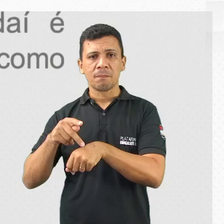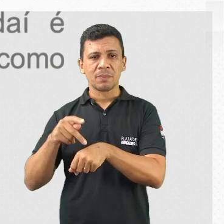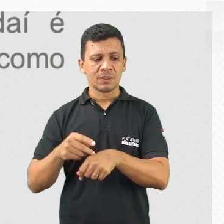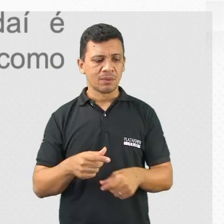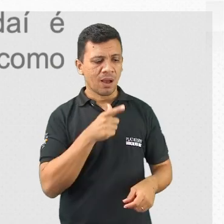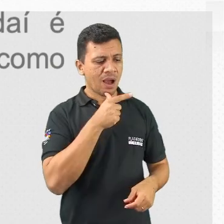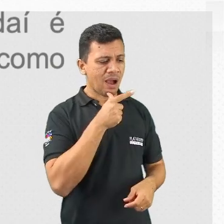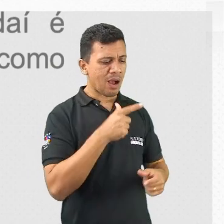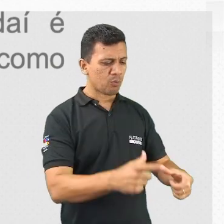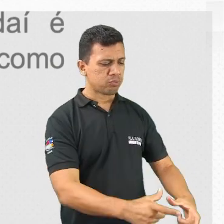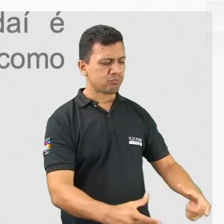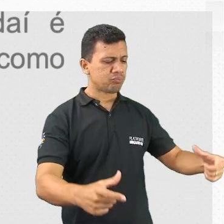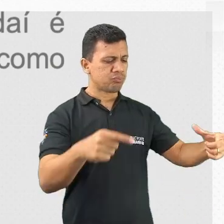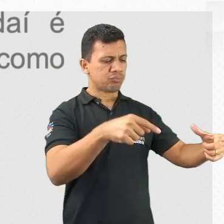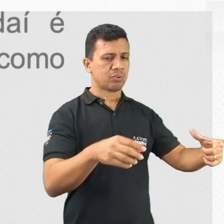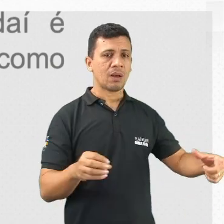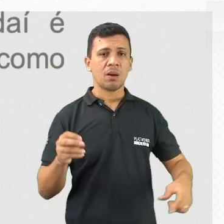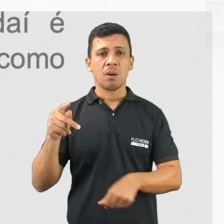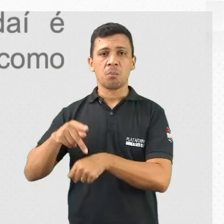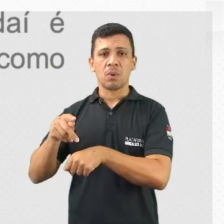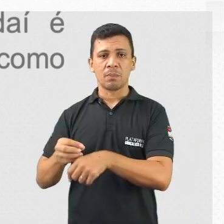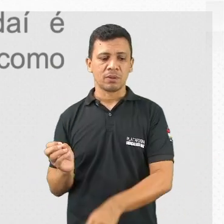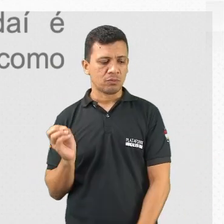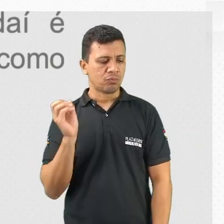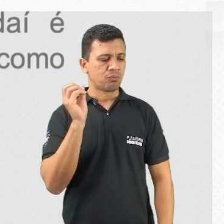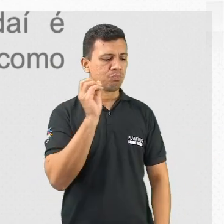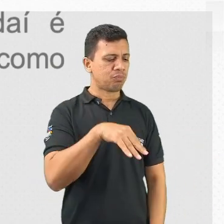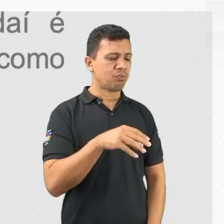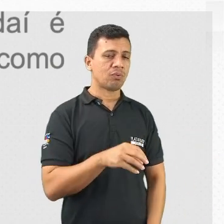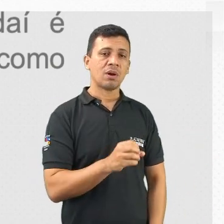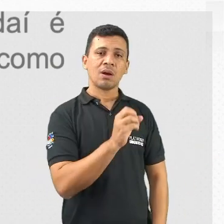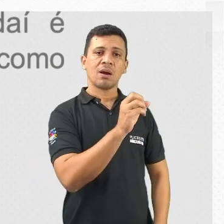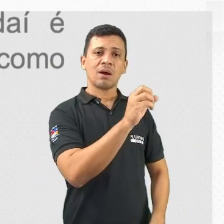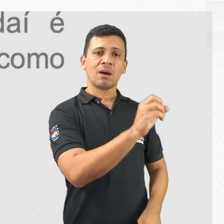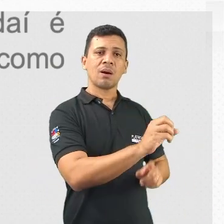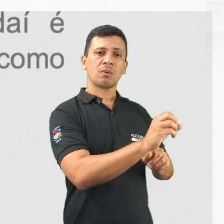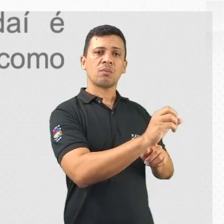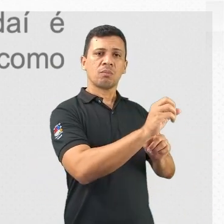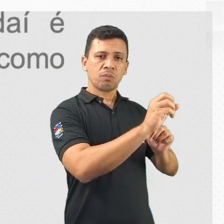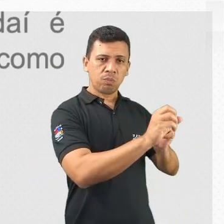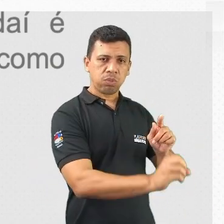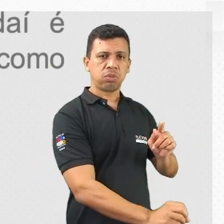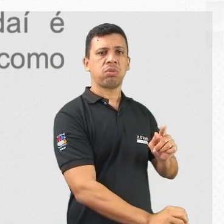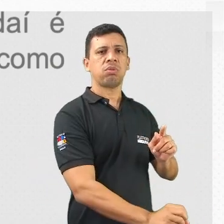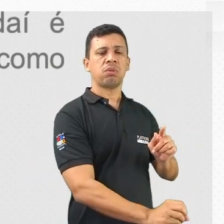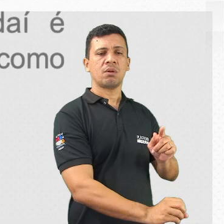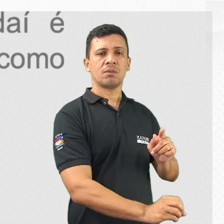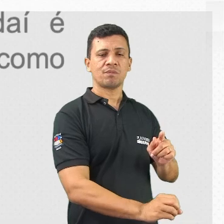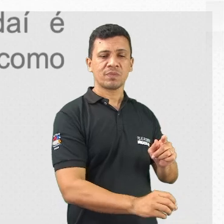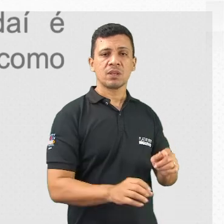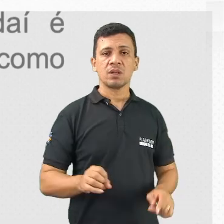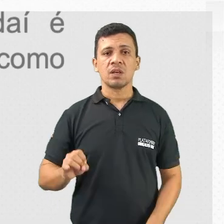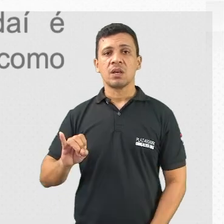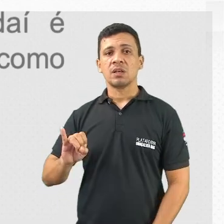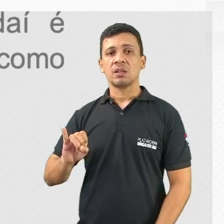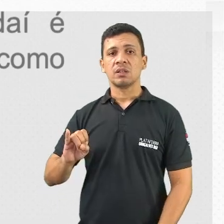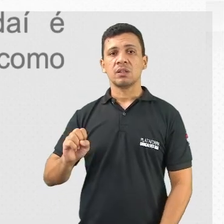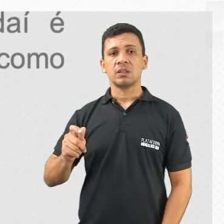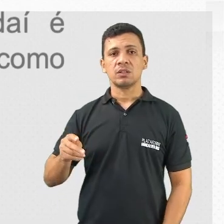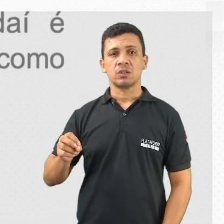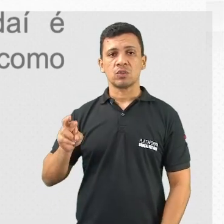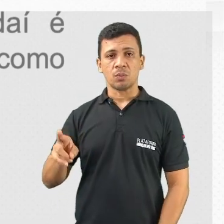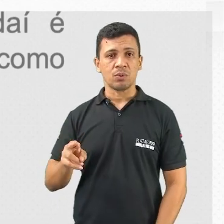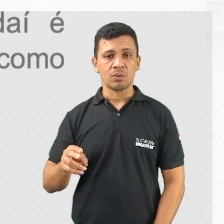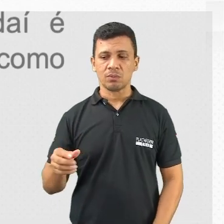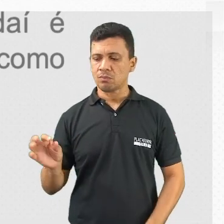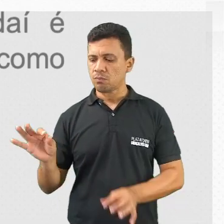numa bacia de água, quem tende a ficar no fundo? Quem é mais pesado e quem é mais denso, que é, no caso, a pedra. O isopor, que é mais leve, que é menos denso, ele fica em cima.